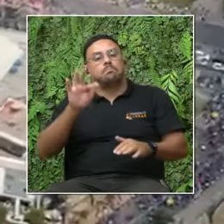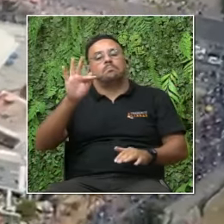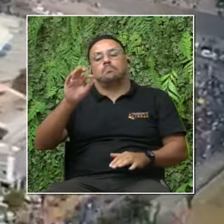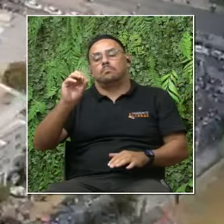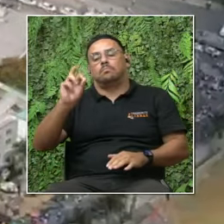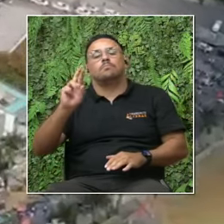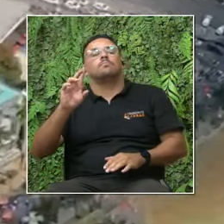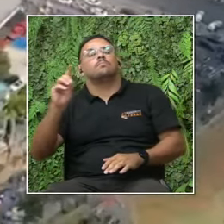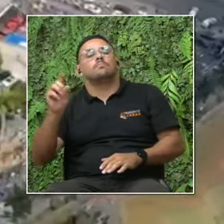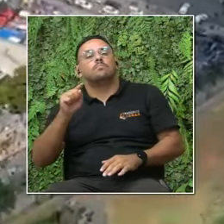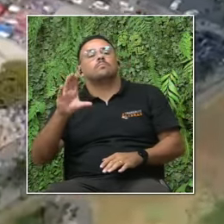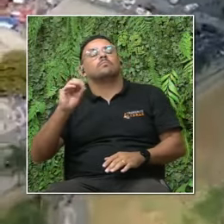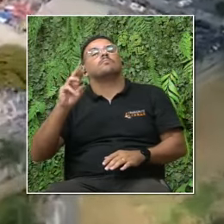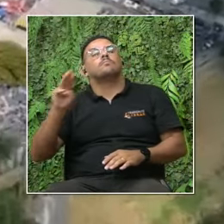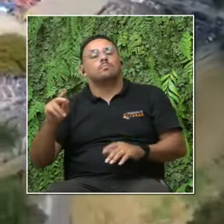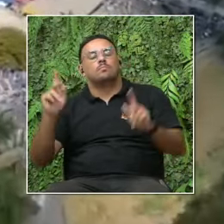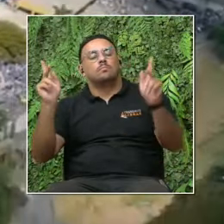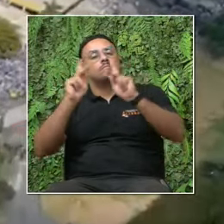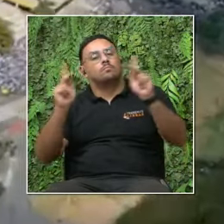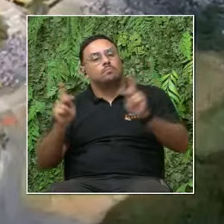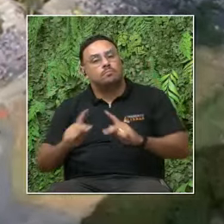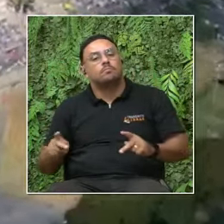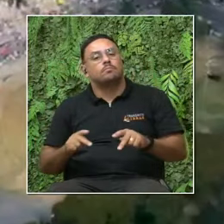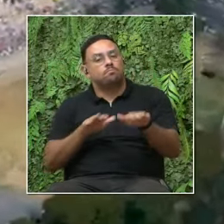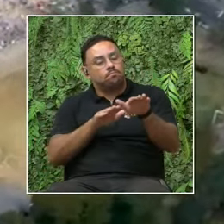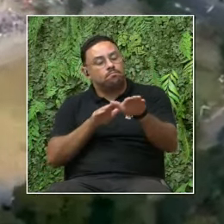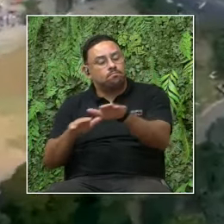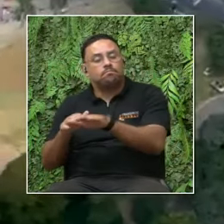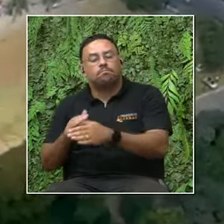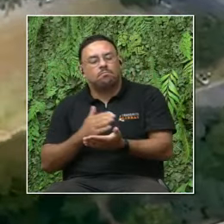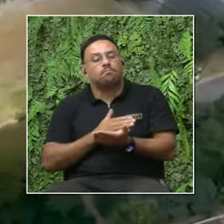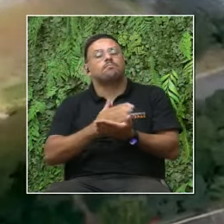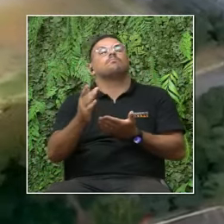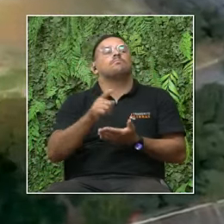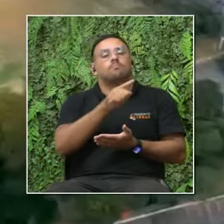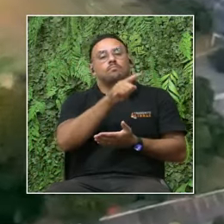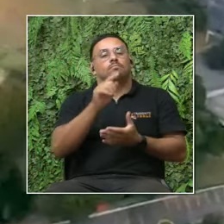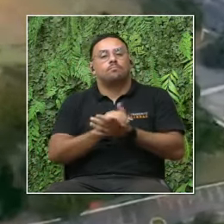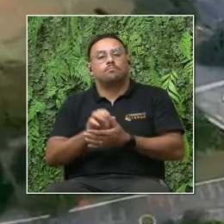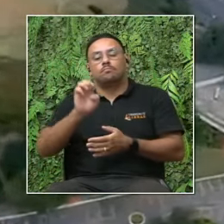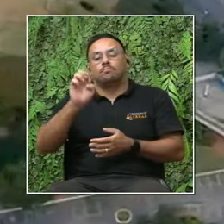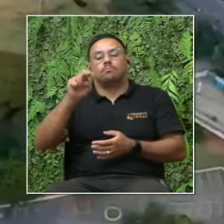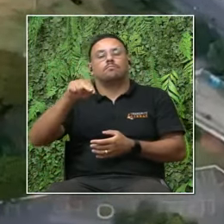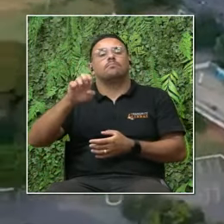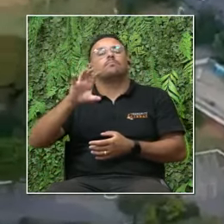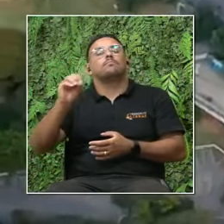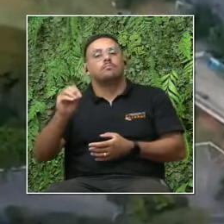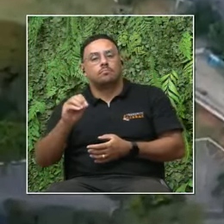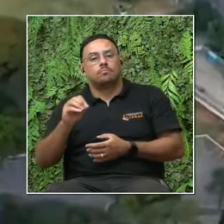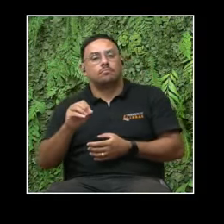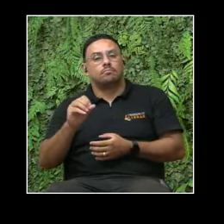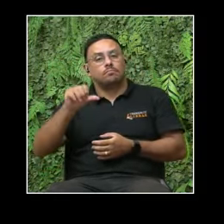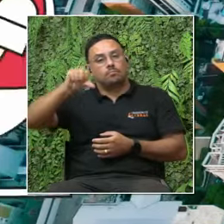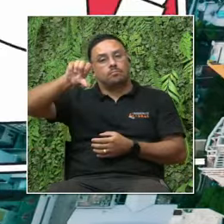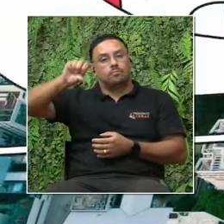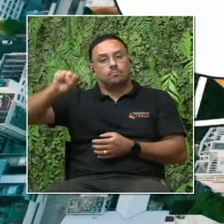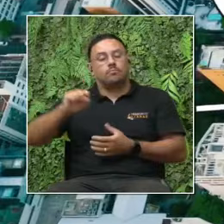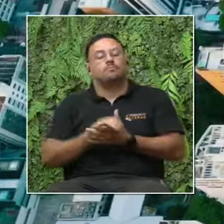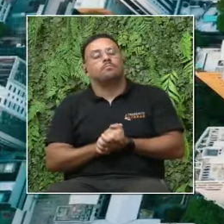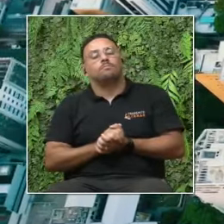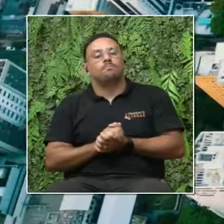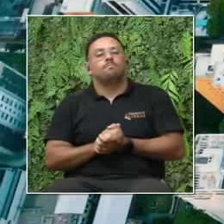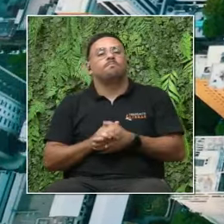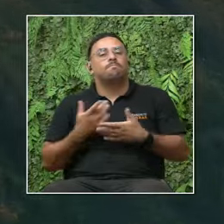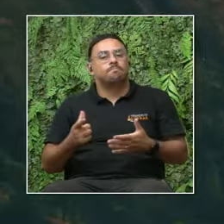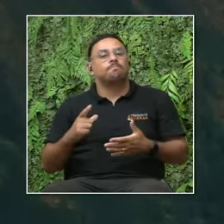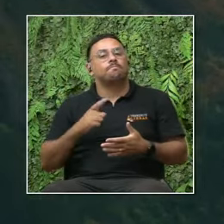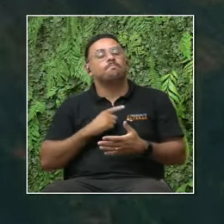ford.com.br paz no trânsito começa por você Emerson Rodrigues para rádio 98 Valeu Emerson